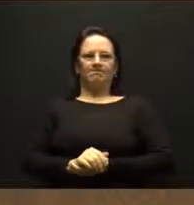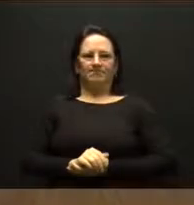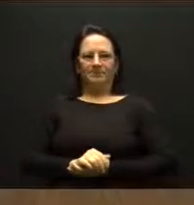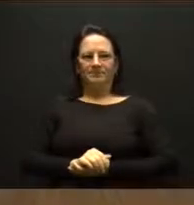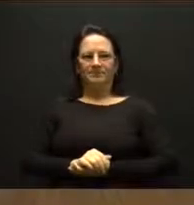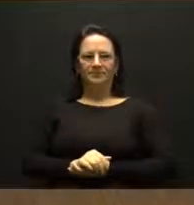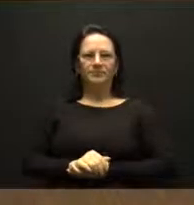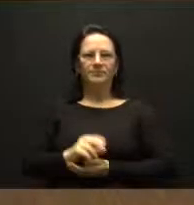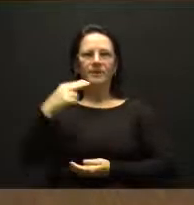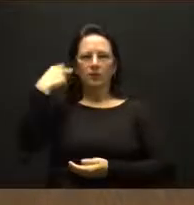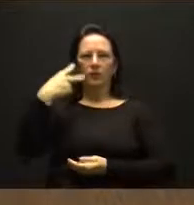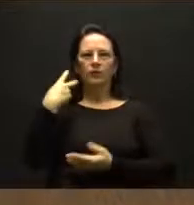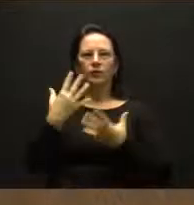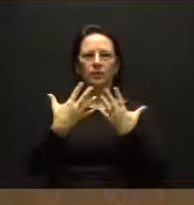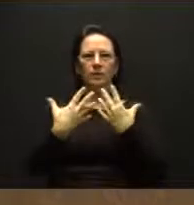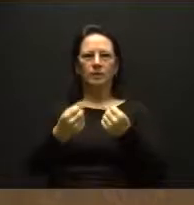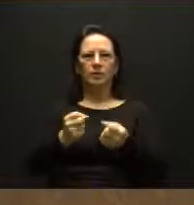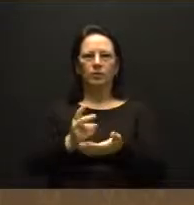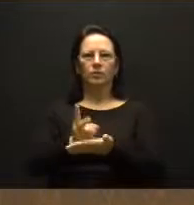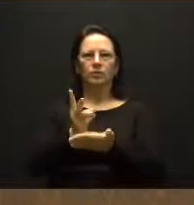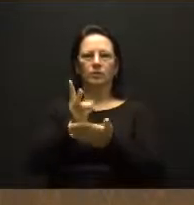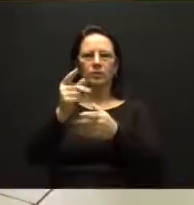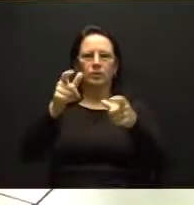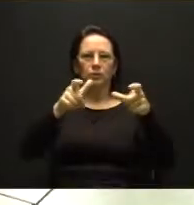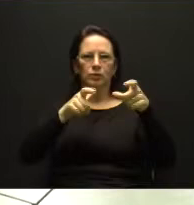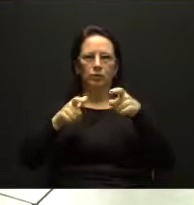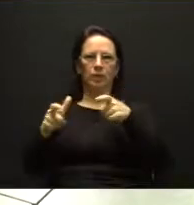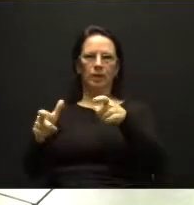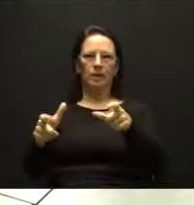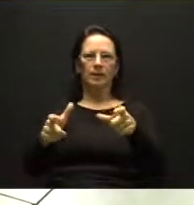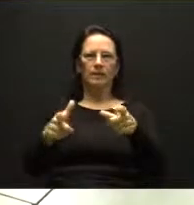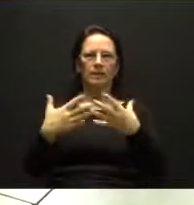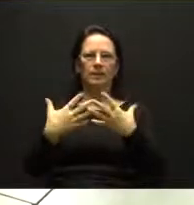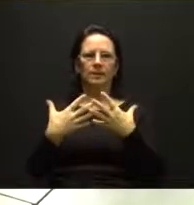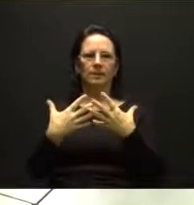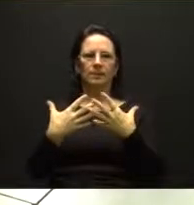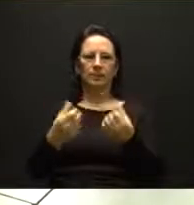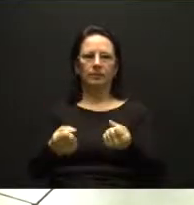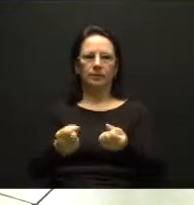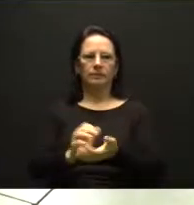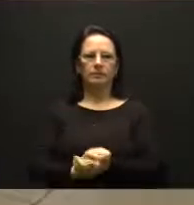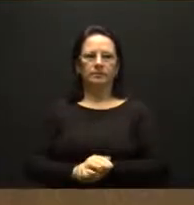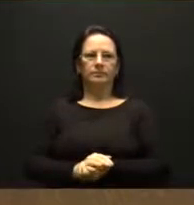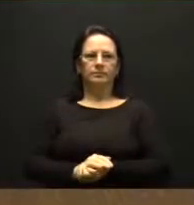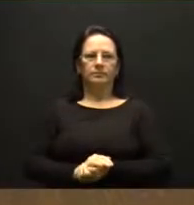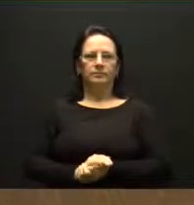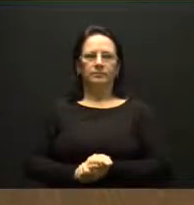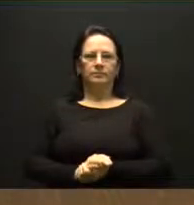os vereadores que forem pela aprovação permaneçam como se encontram aprovado